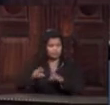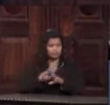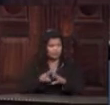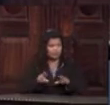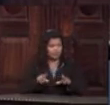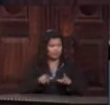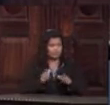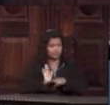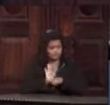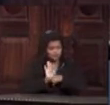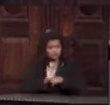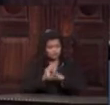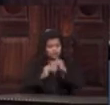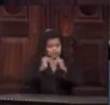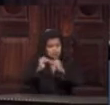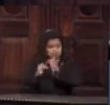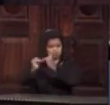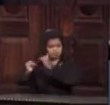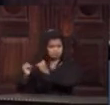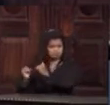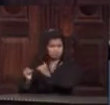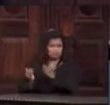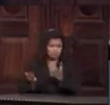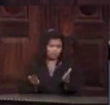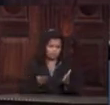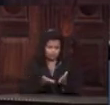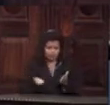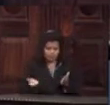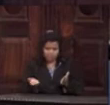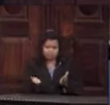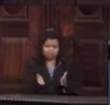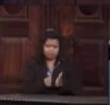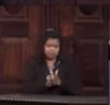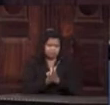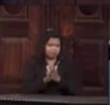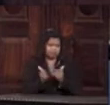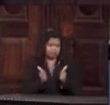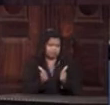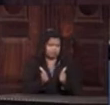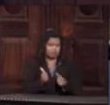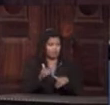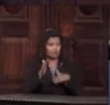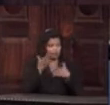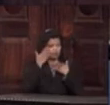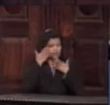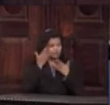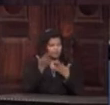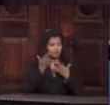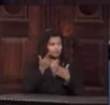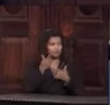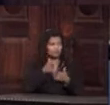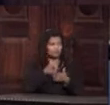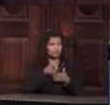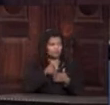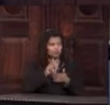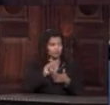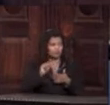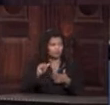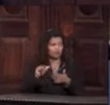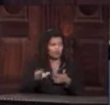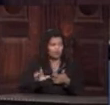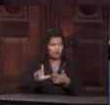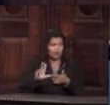presidente já no meio daquela que agradecer penhora somente o deputado paulo ramos por essa pergunta concluindo intervenção imagina agora